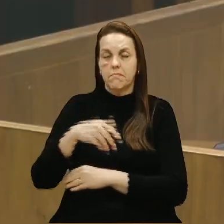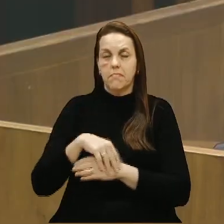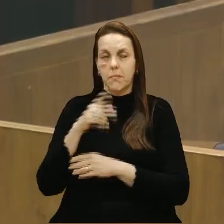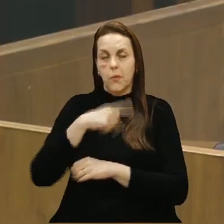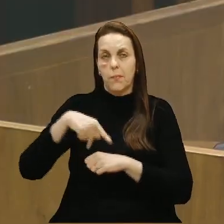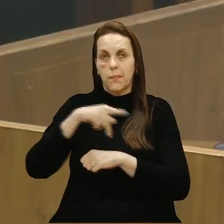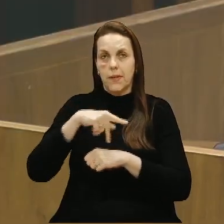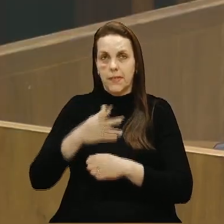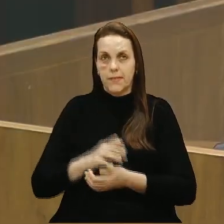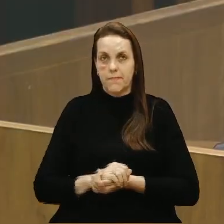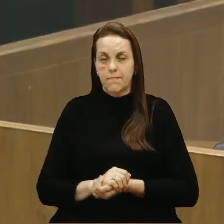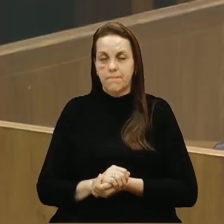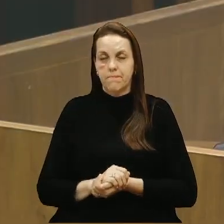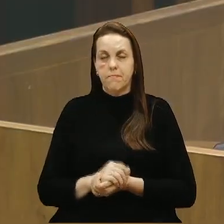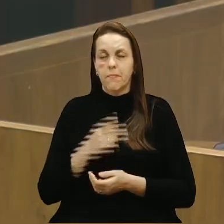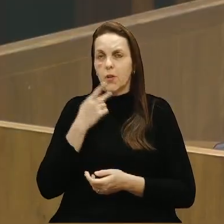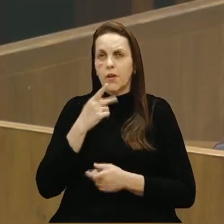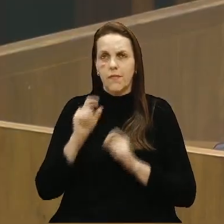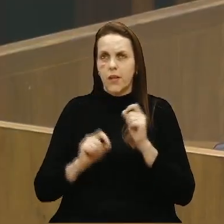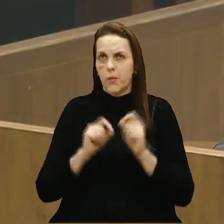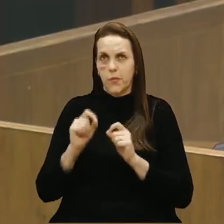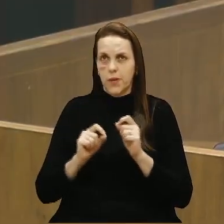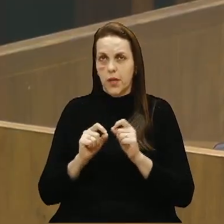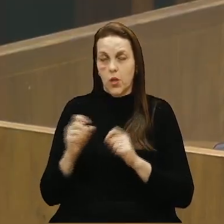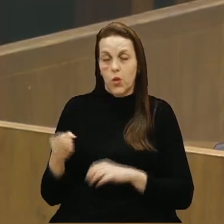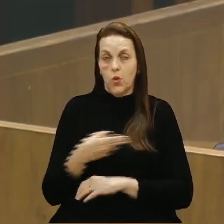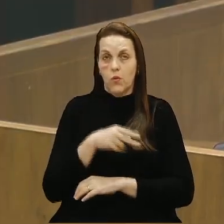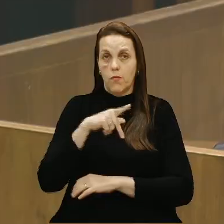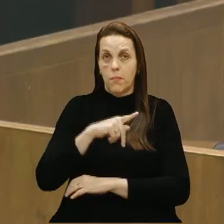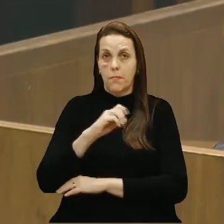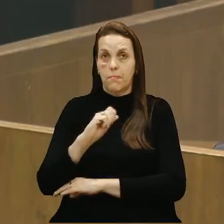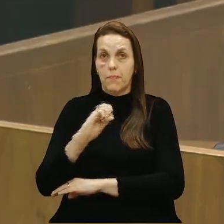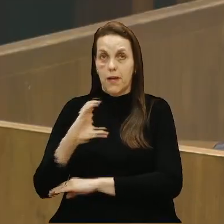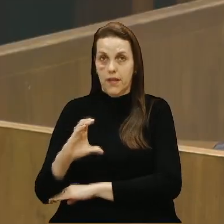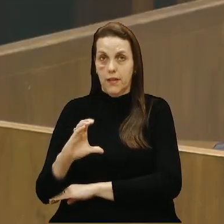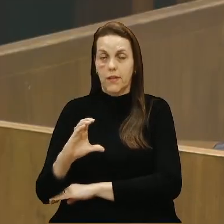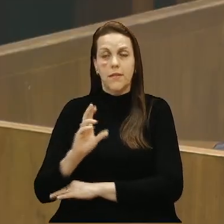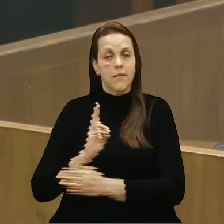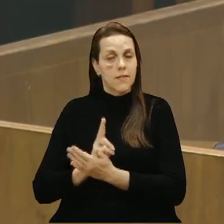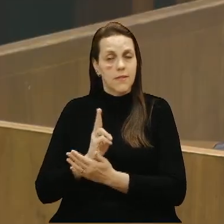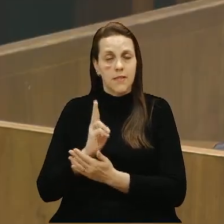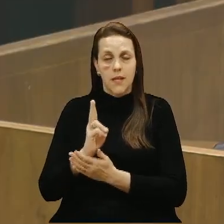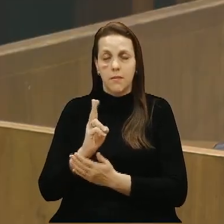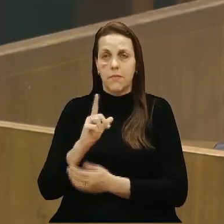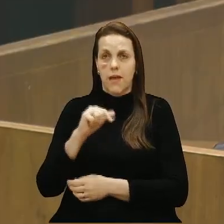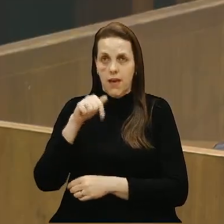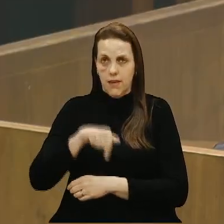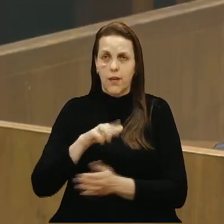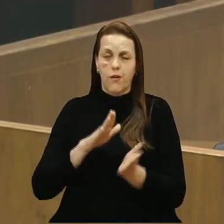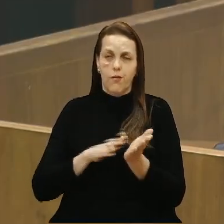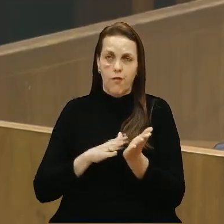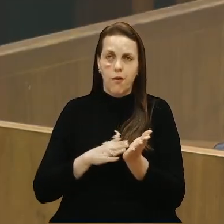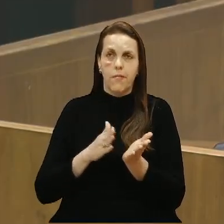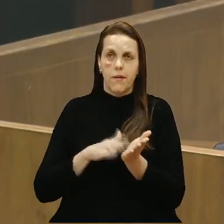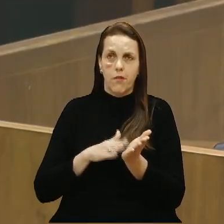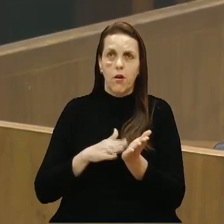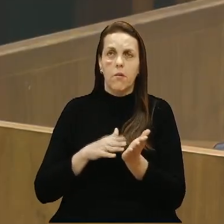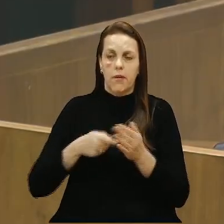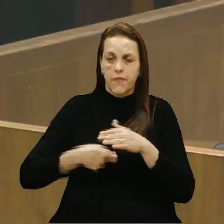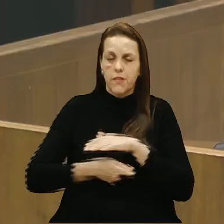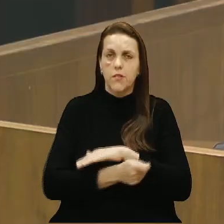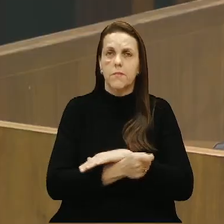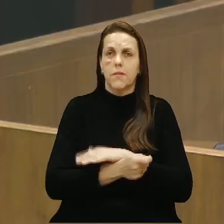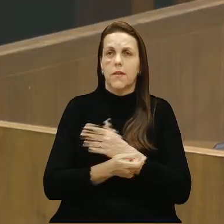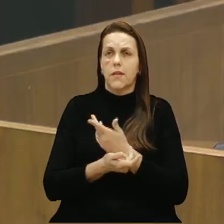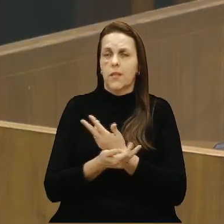Eu queria falar sobre o novo PAC, porque nós sempre estamos aqui cobrando investimentos